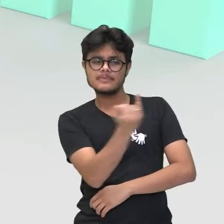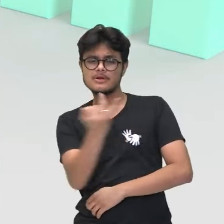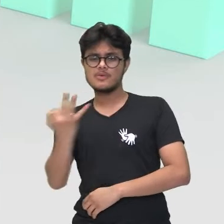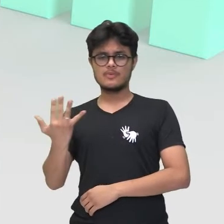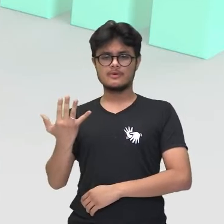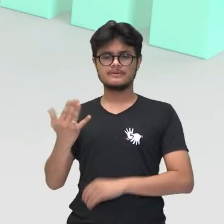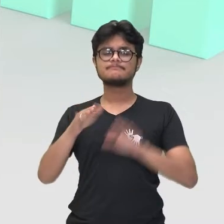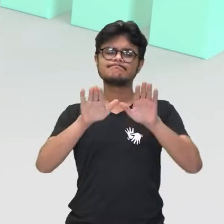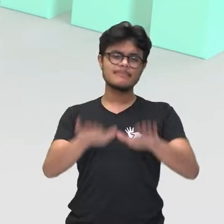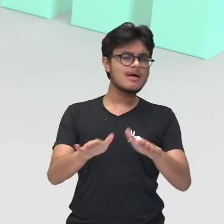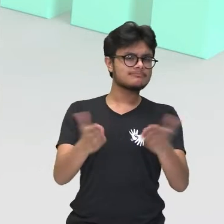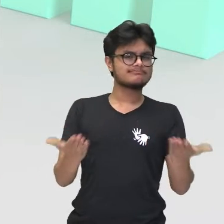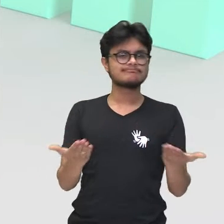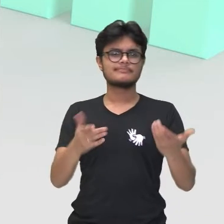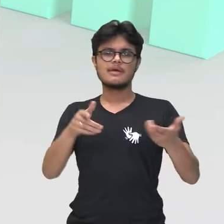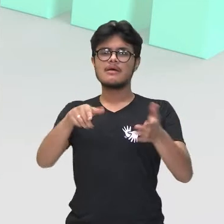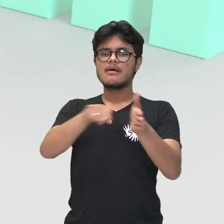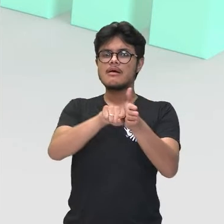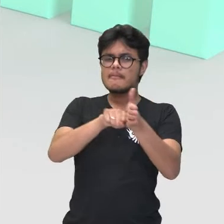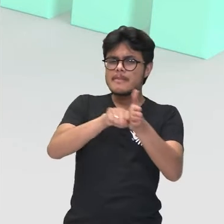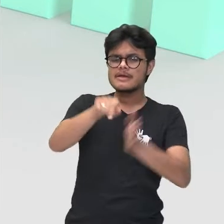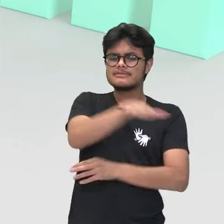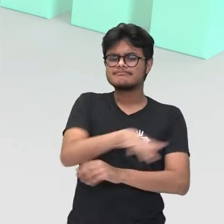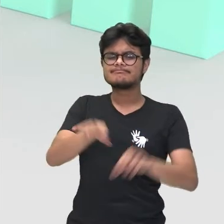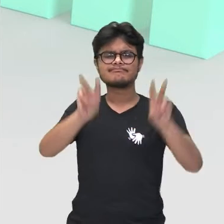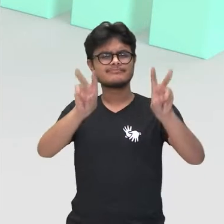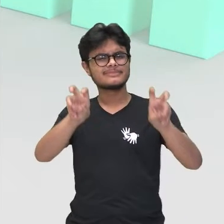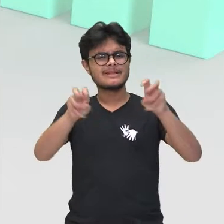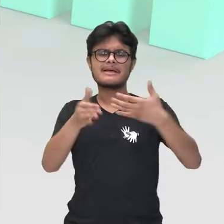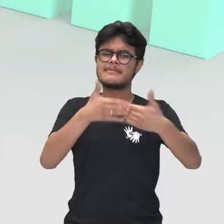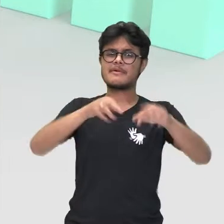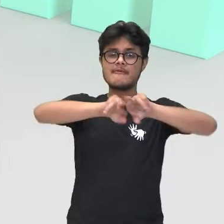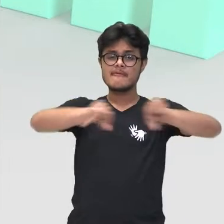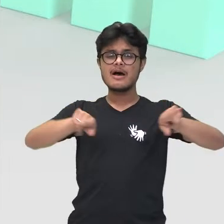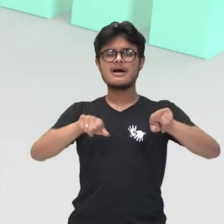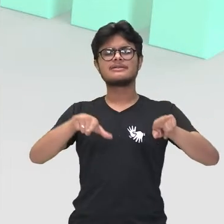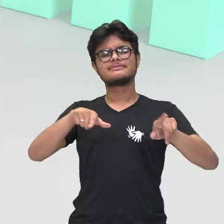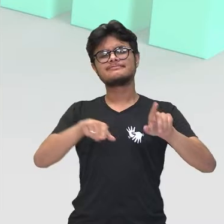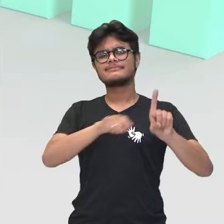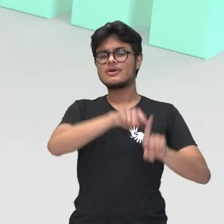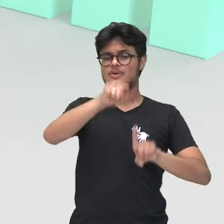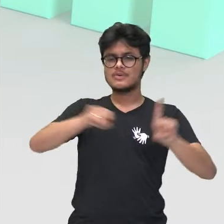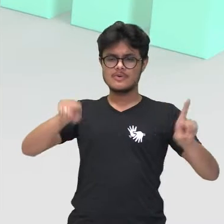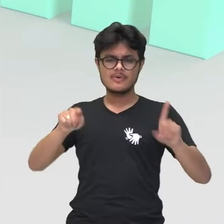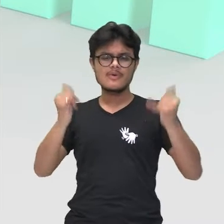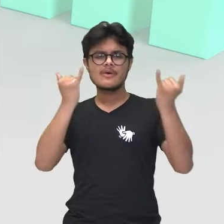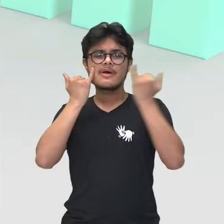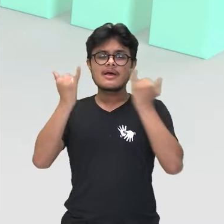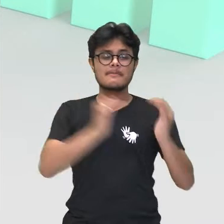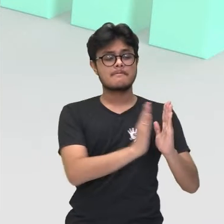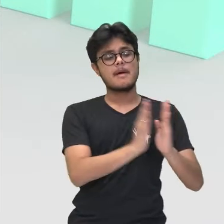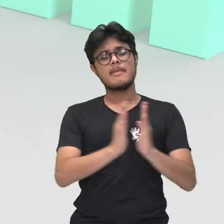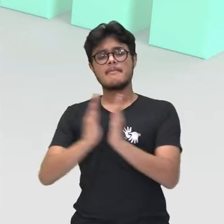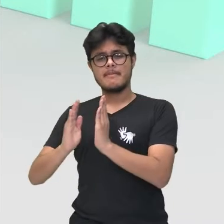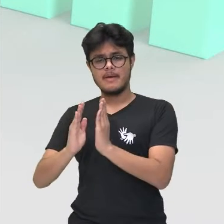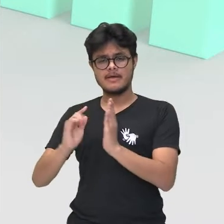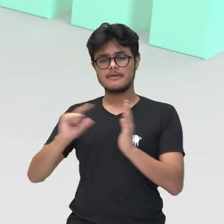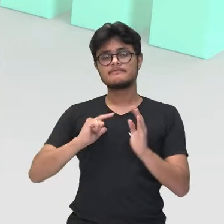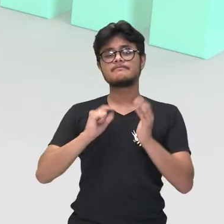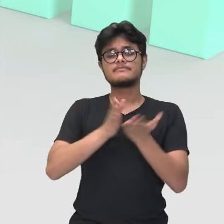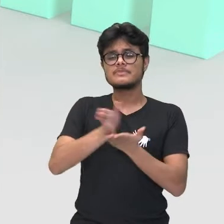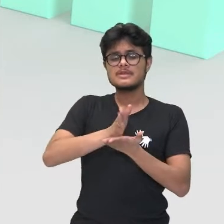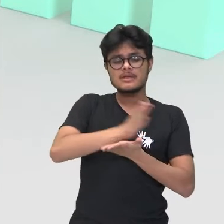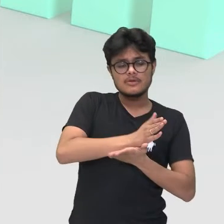da pesquisa, a gente vai utilizar aí ou o gráfico de setores, né, ou um gráfico de colunas, ou um gráfico